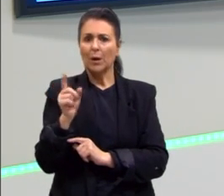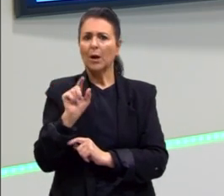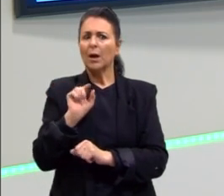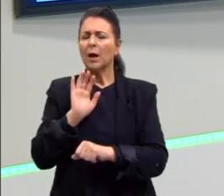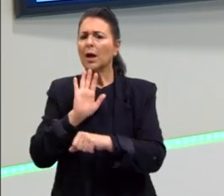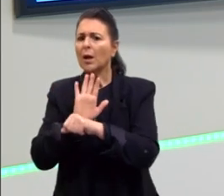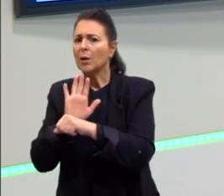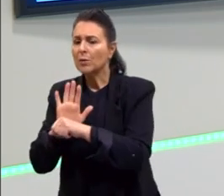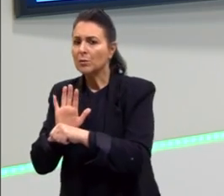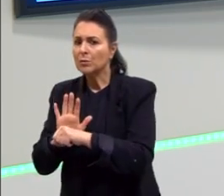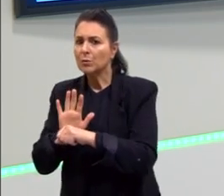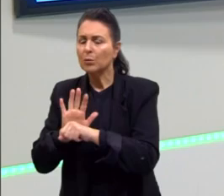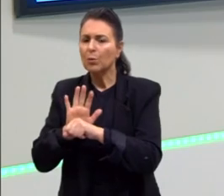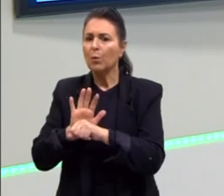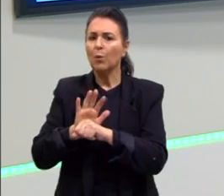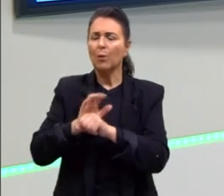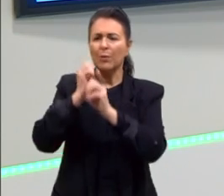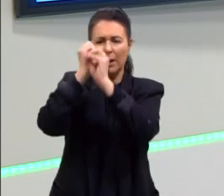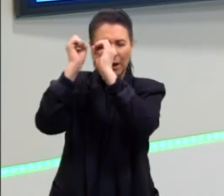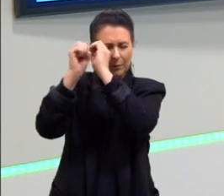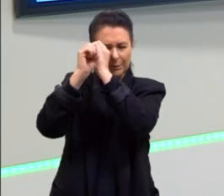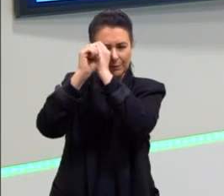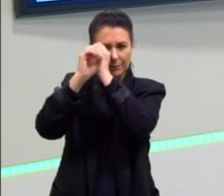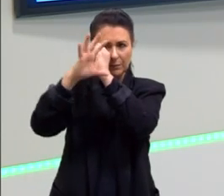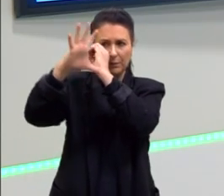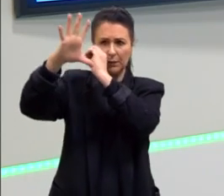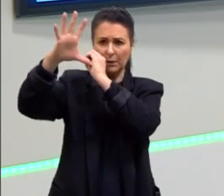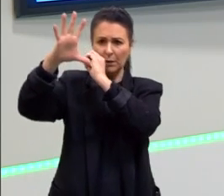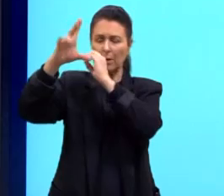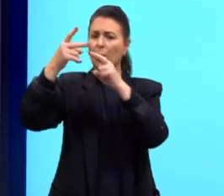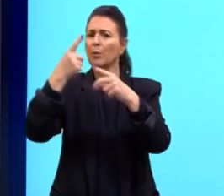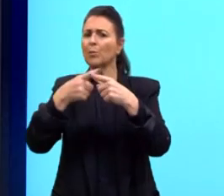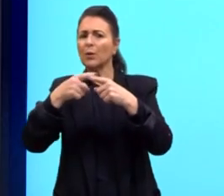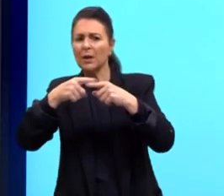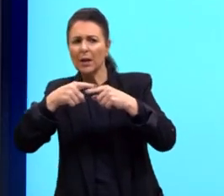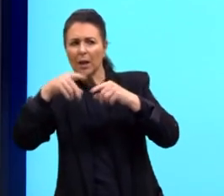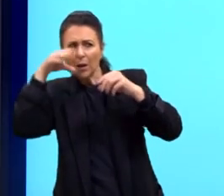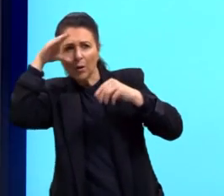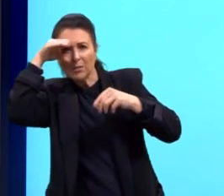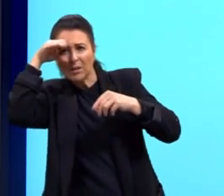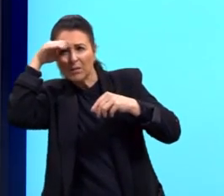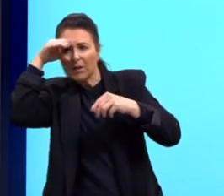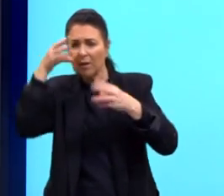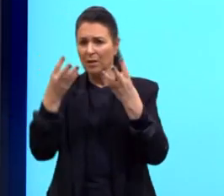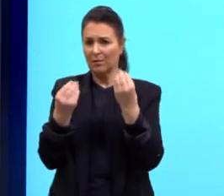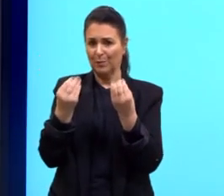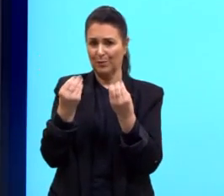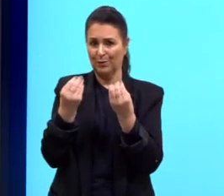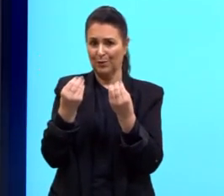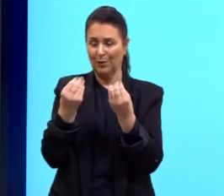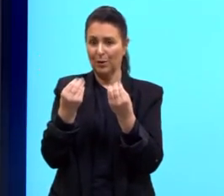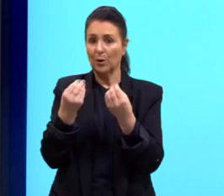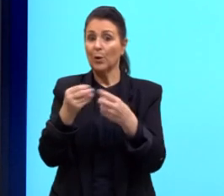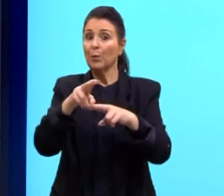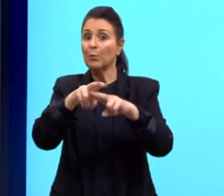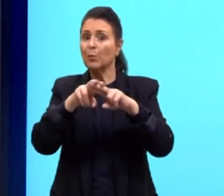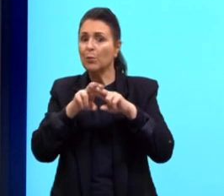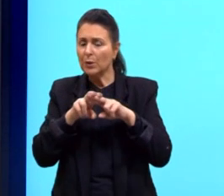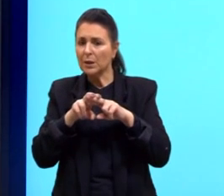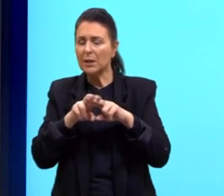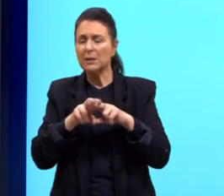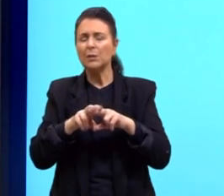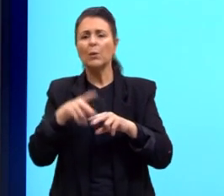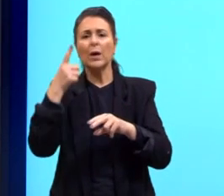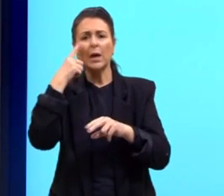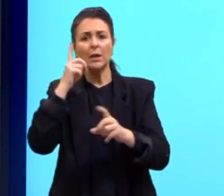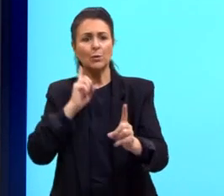contribuições na área da astronomia partiram de muitas observações que ele realizavam da qual chegou a prever